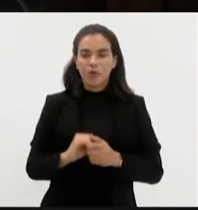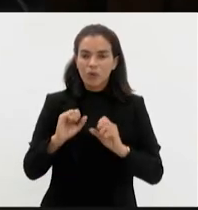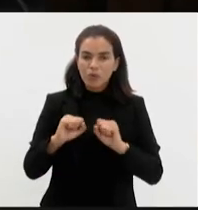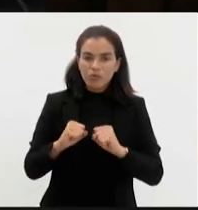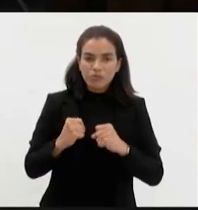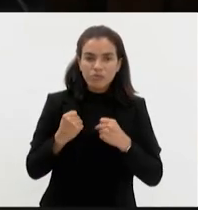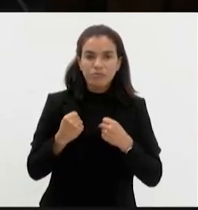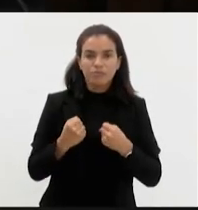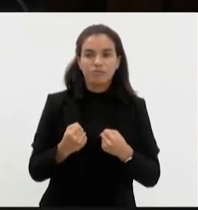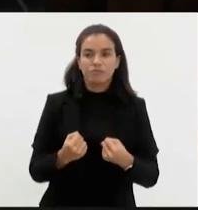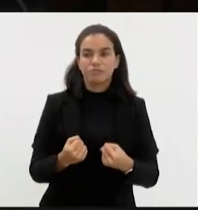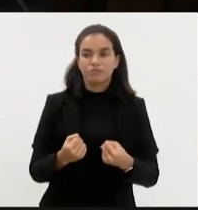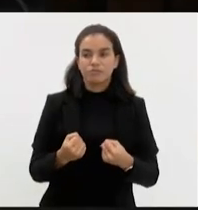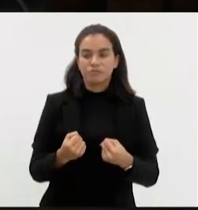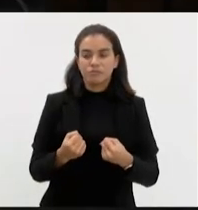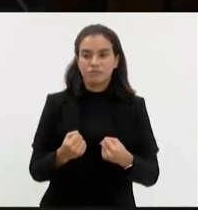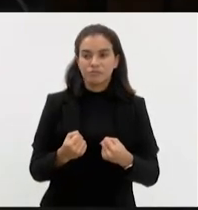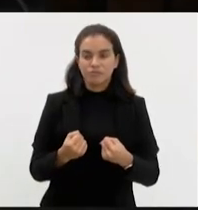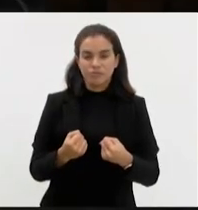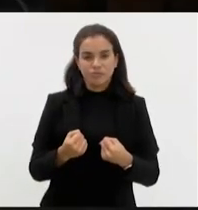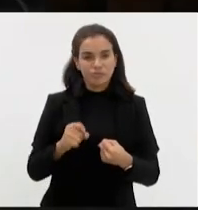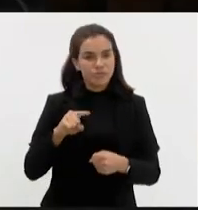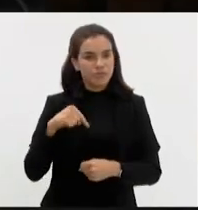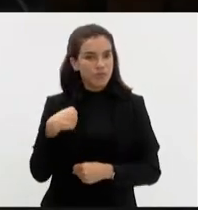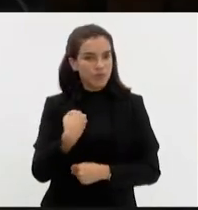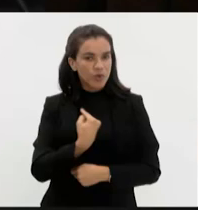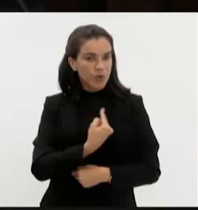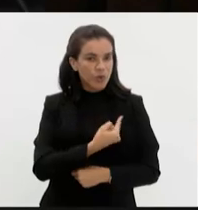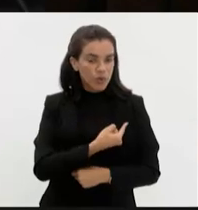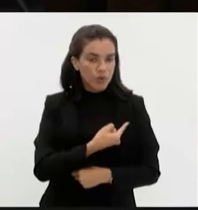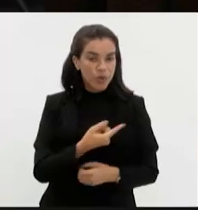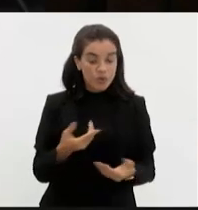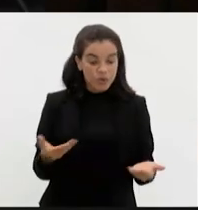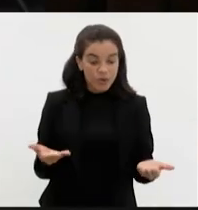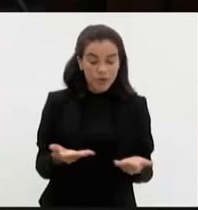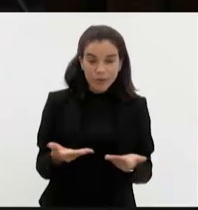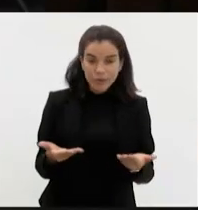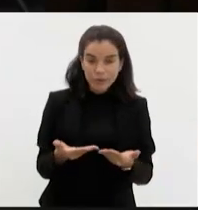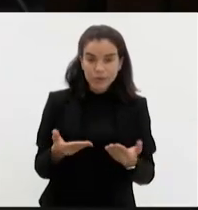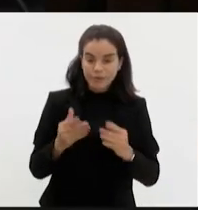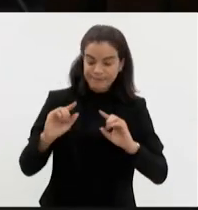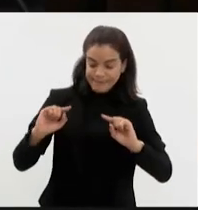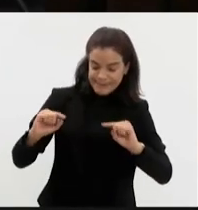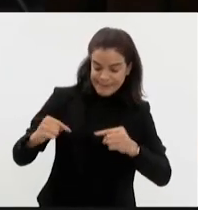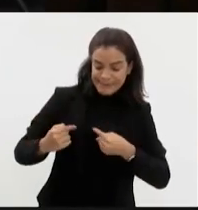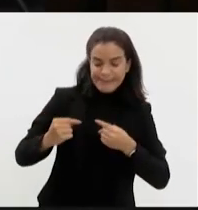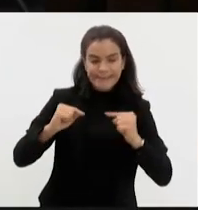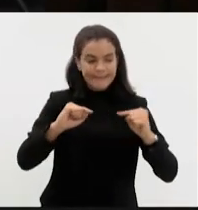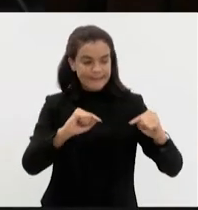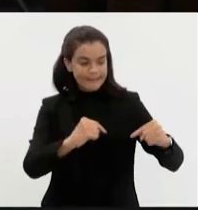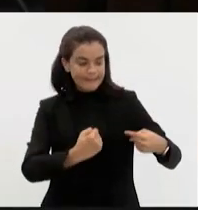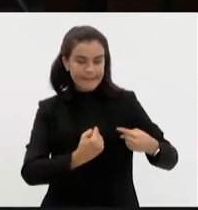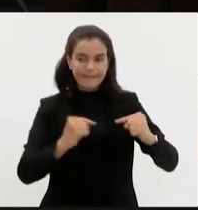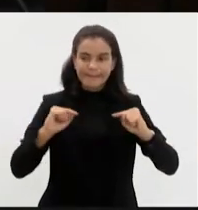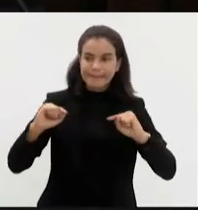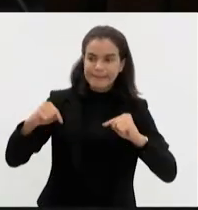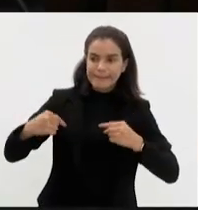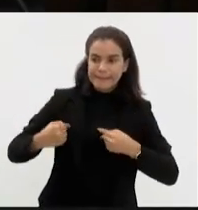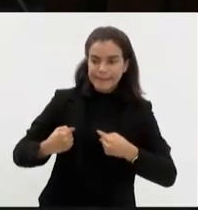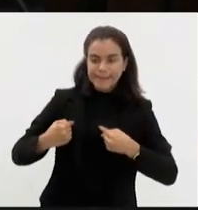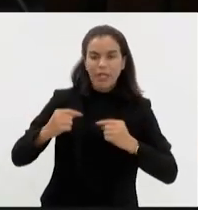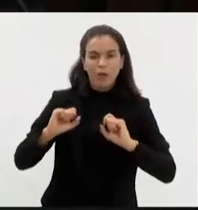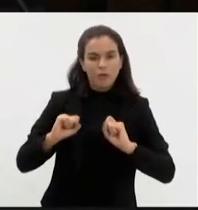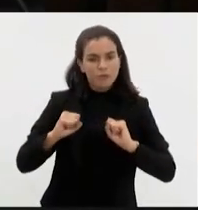que eh Todos nós somos hoje desafiados a fazer eh é um